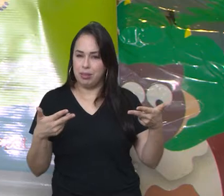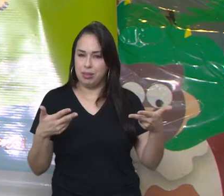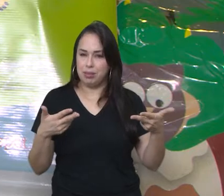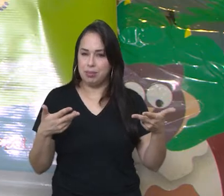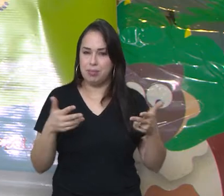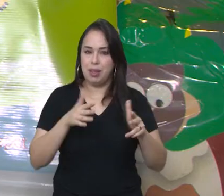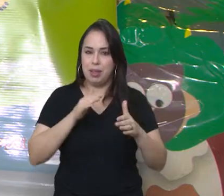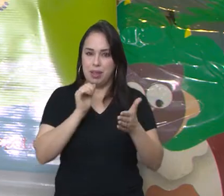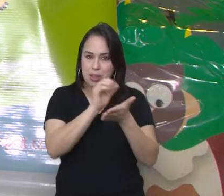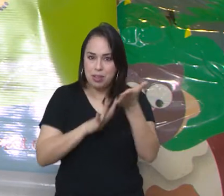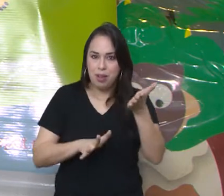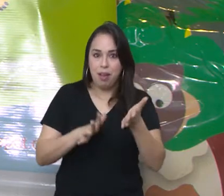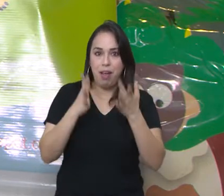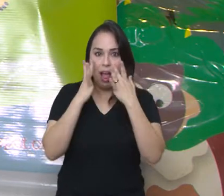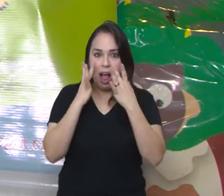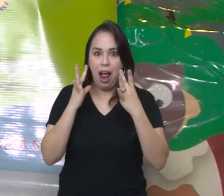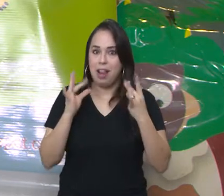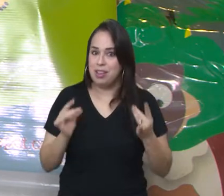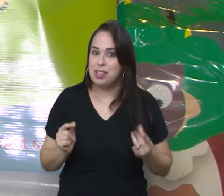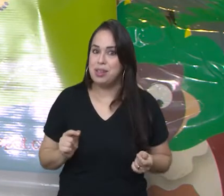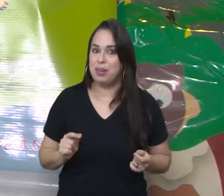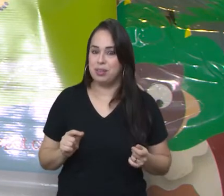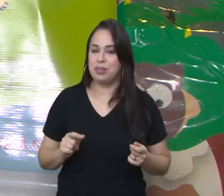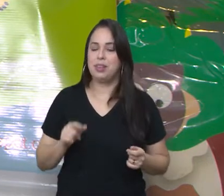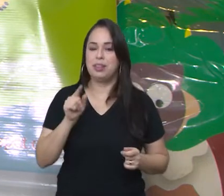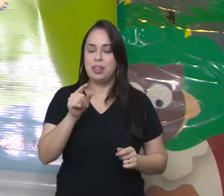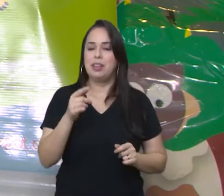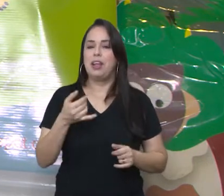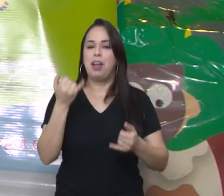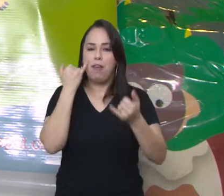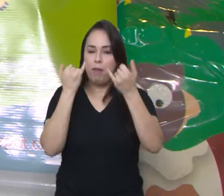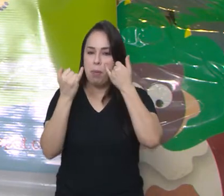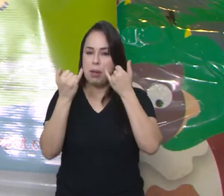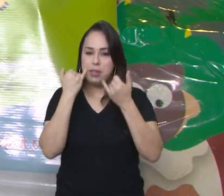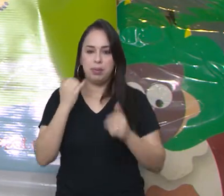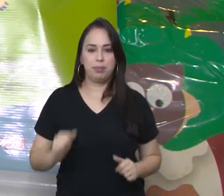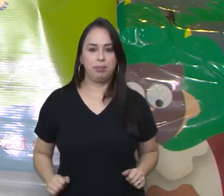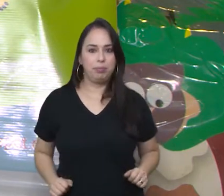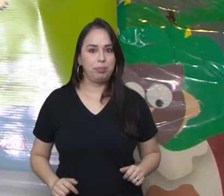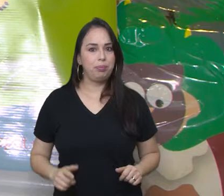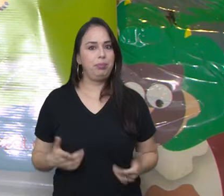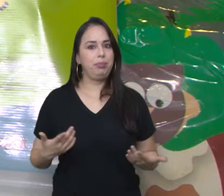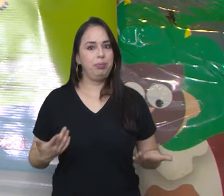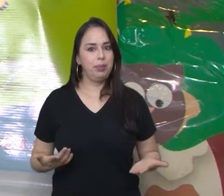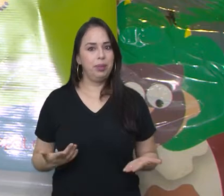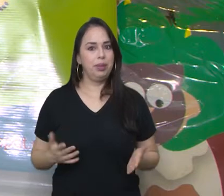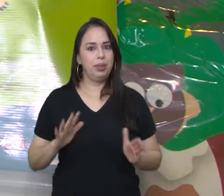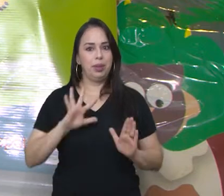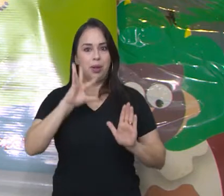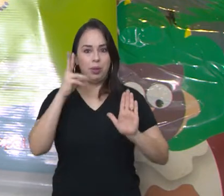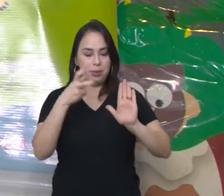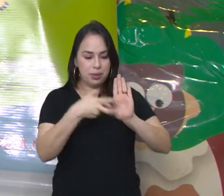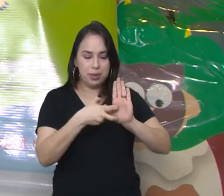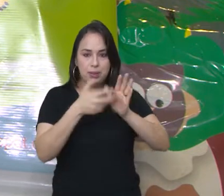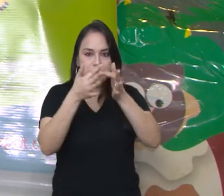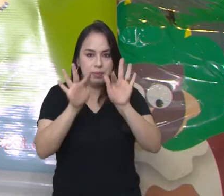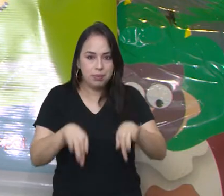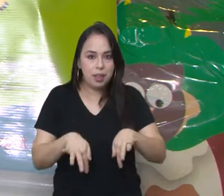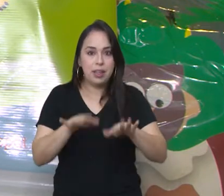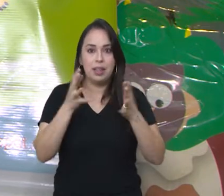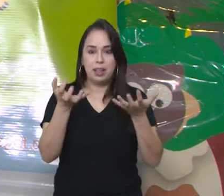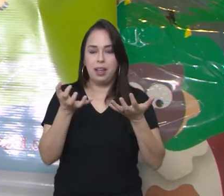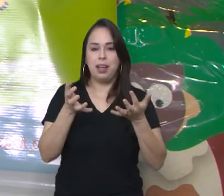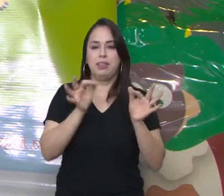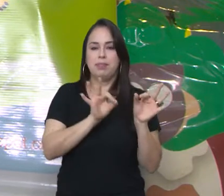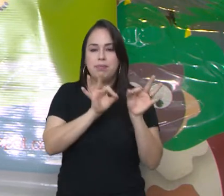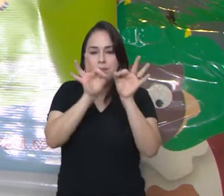aqui em São José para as crianças, né? Fica ligado no nosso programa, que daí você tem acesso a esse tipo de informação. Olha, o Conexão Cultura vai ficando por